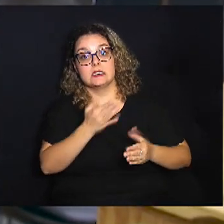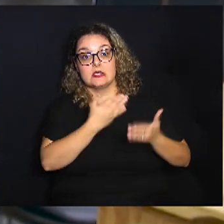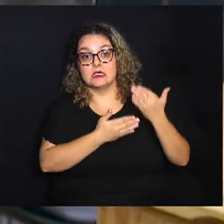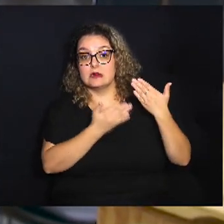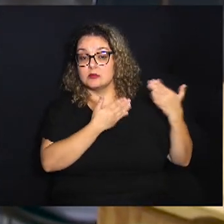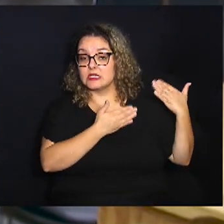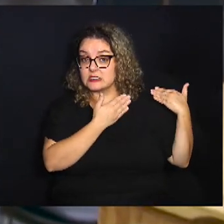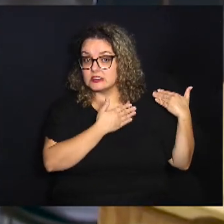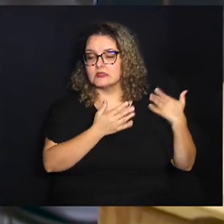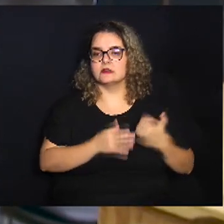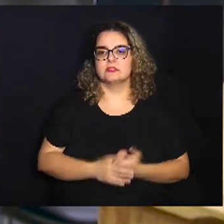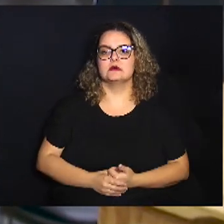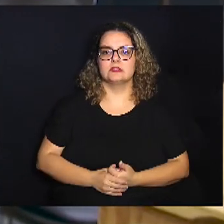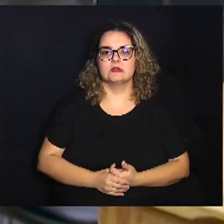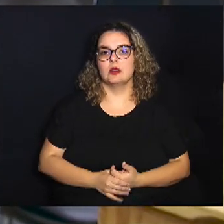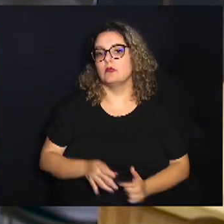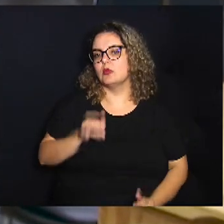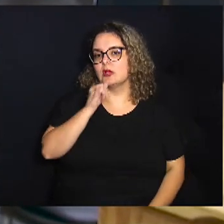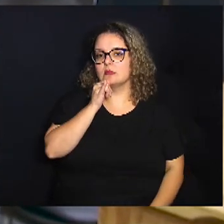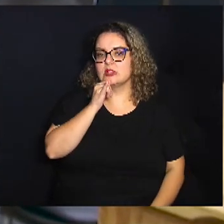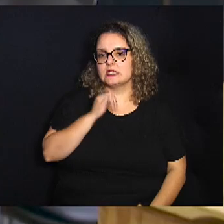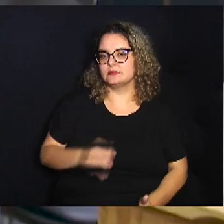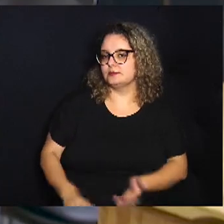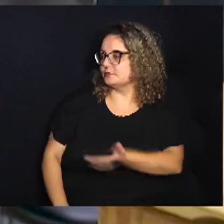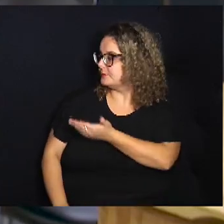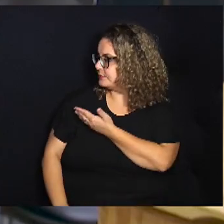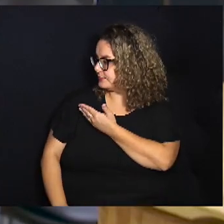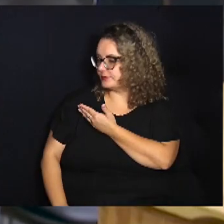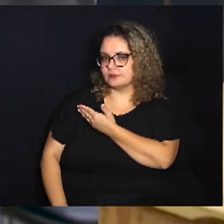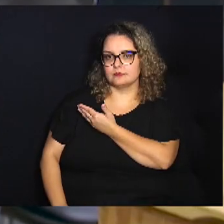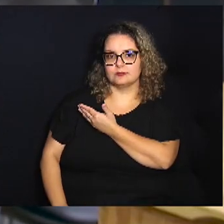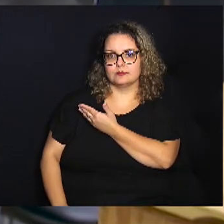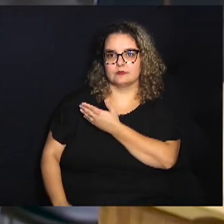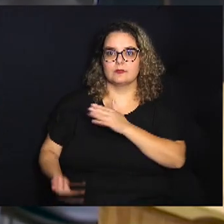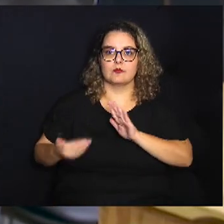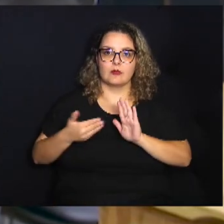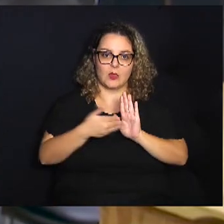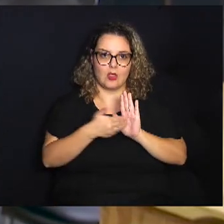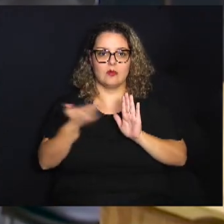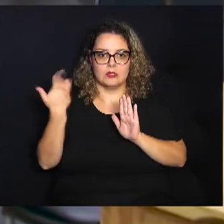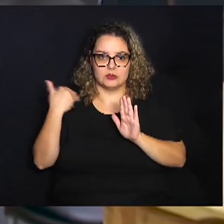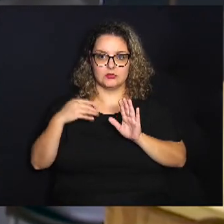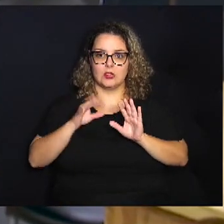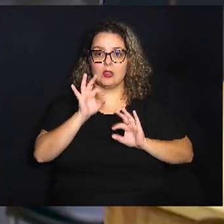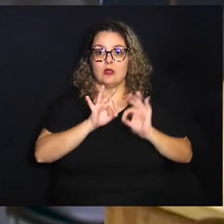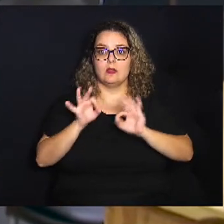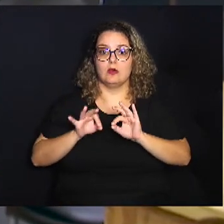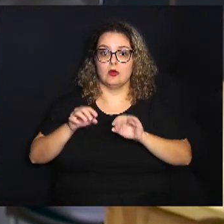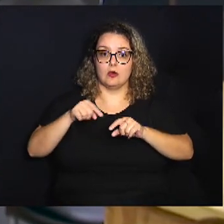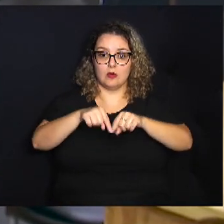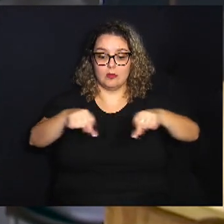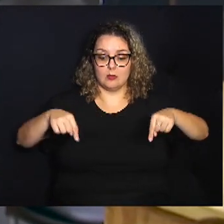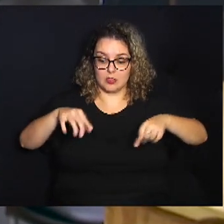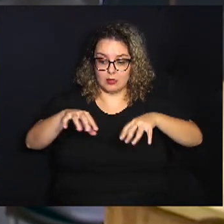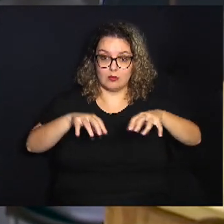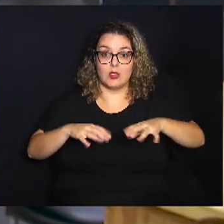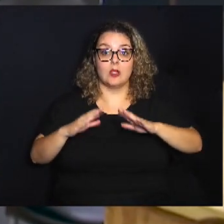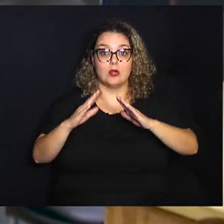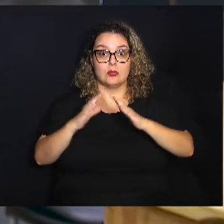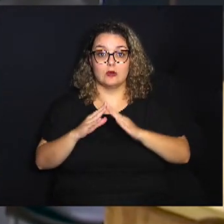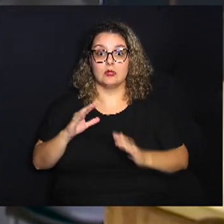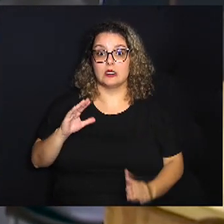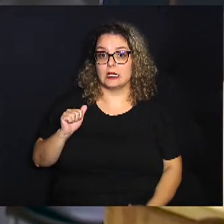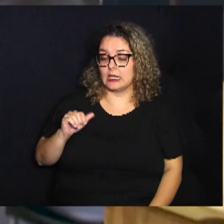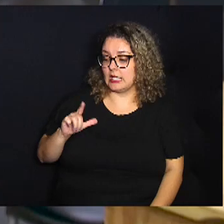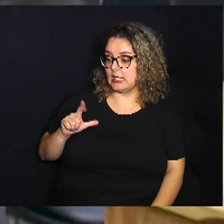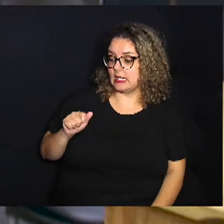Então, por exemplo, aqui a gente tem, lá ao fundo, a gente tem uma construção de uma maquete de uma casa Kalapalo, né,